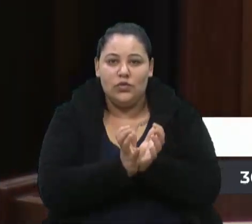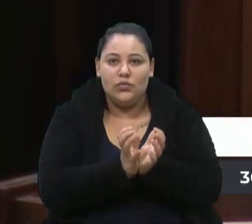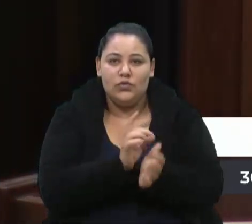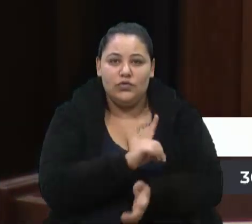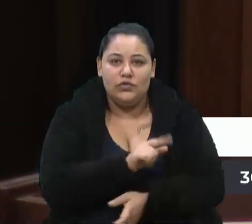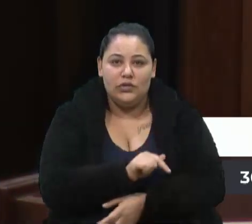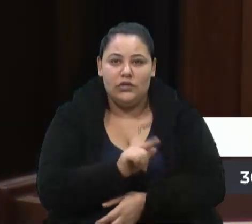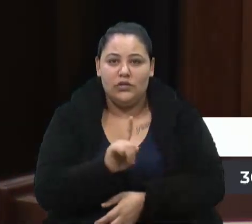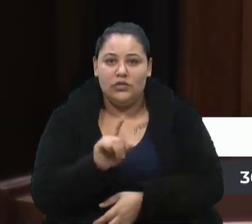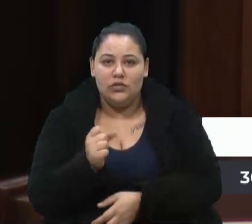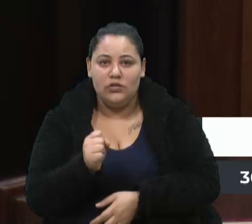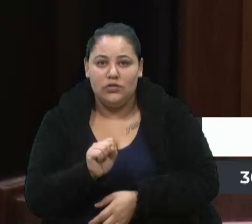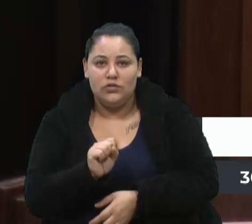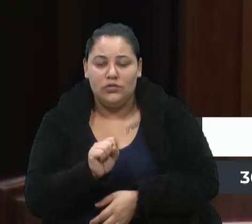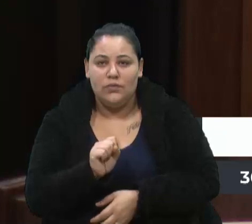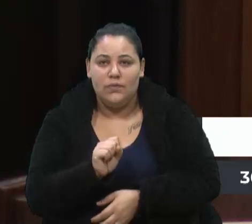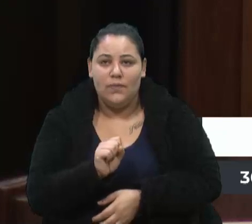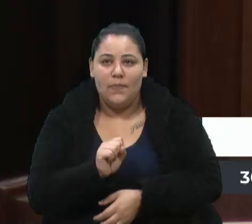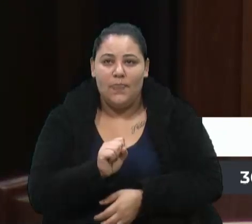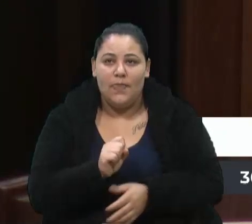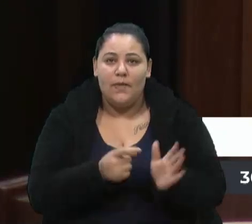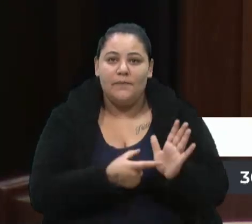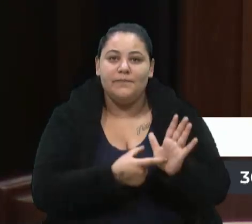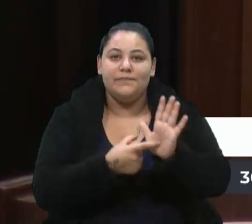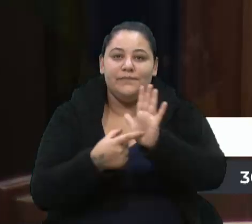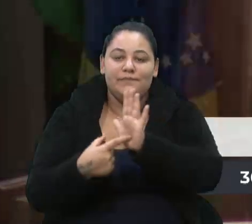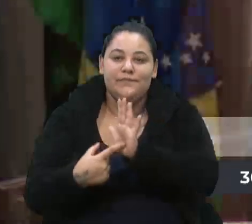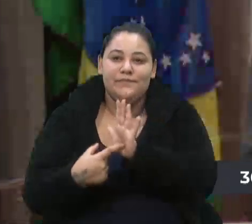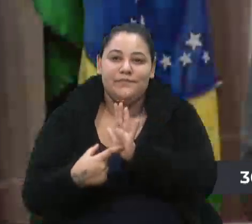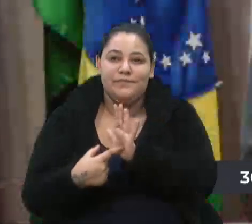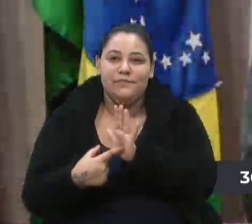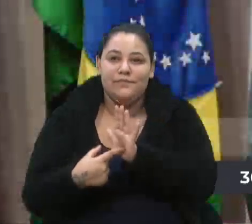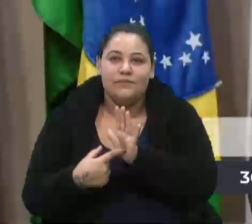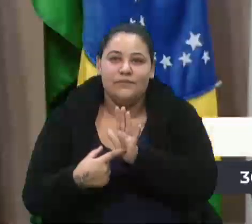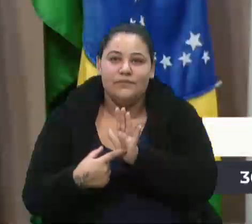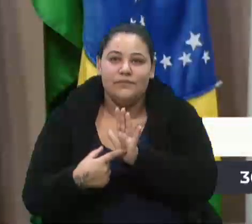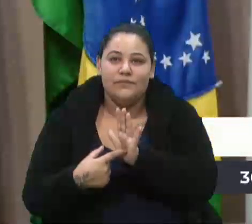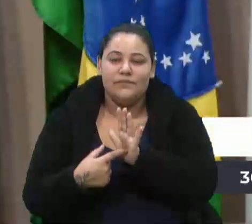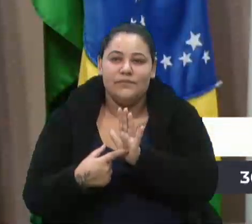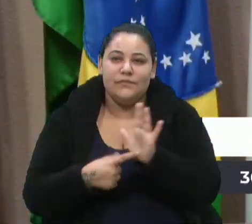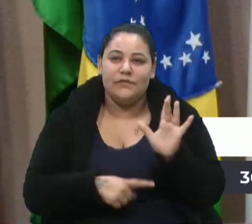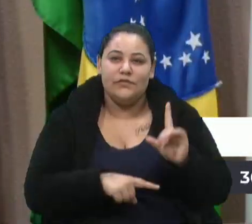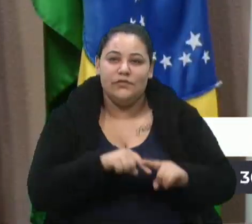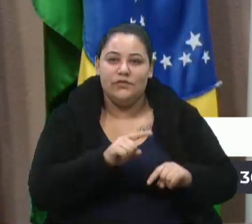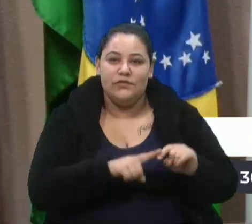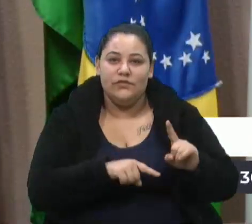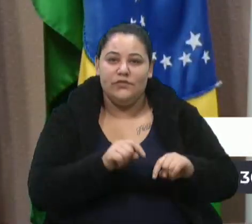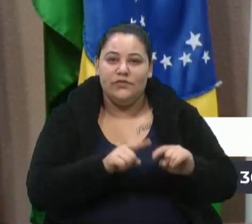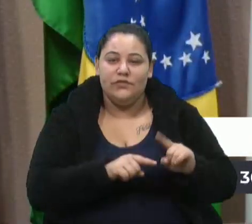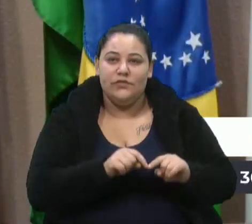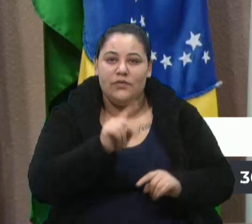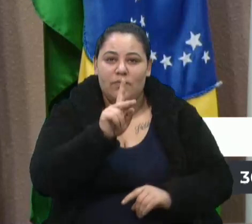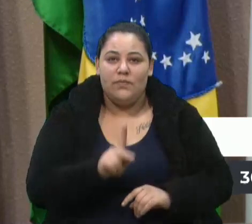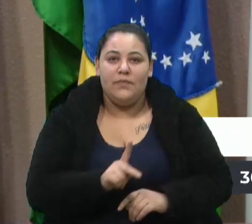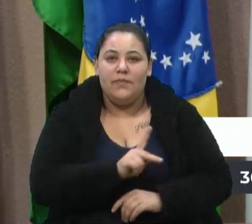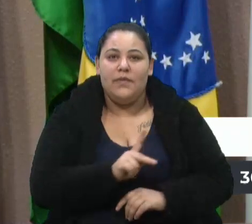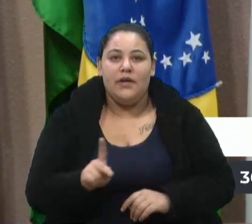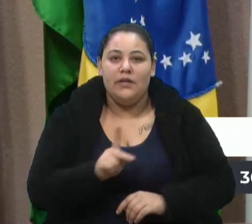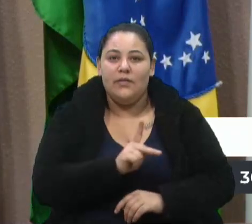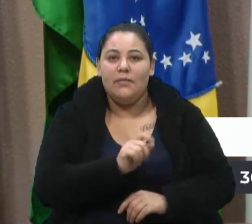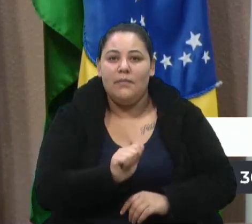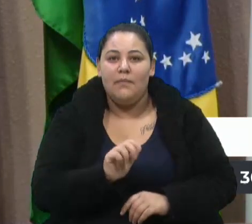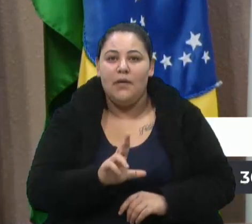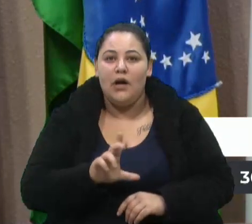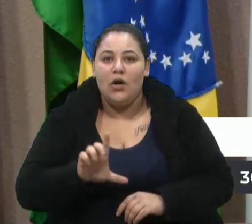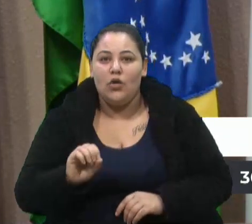turma 18 para o destacar aqui a ação né do padre Paulo Roque